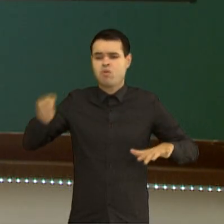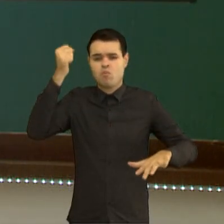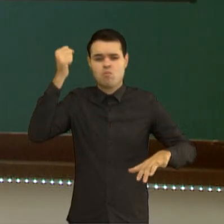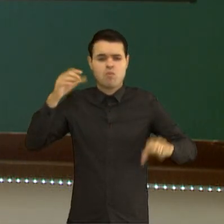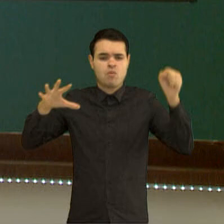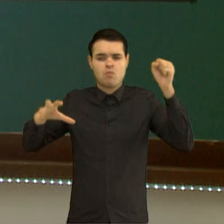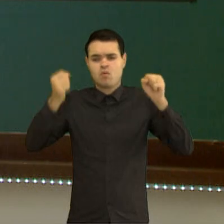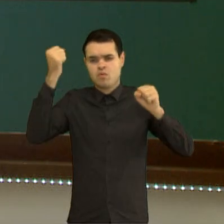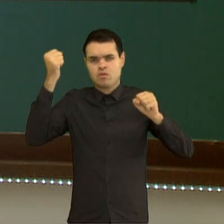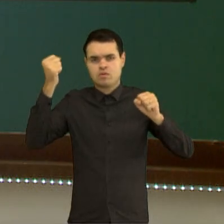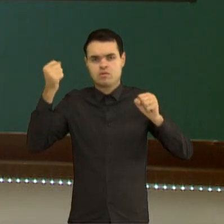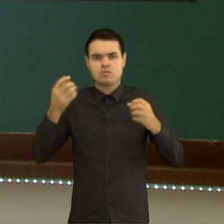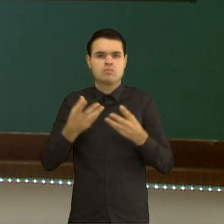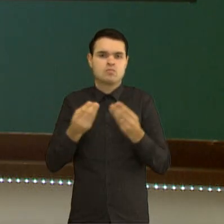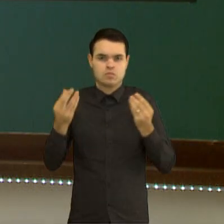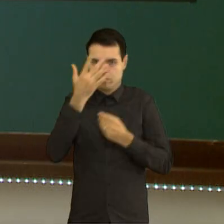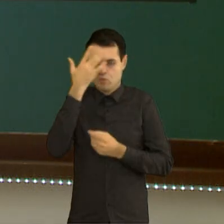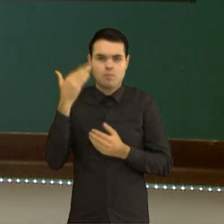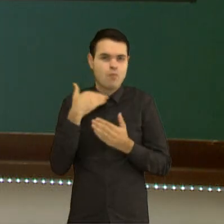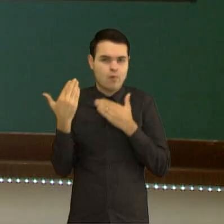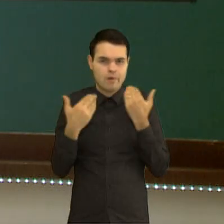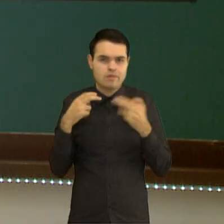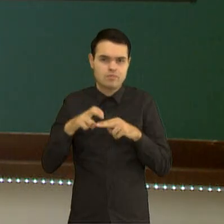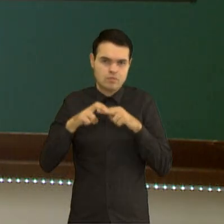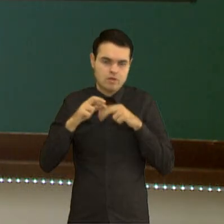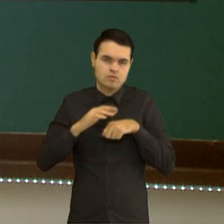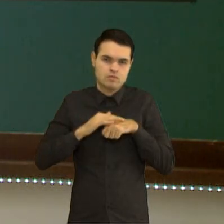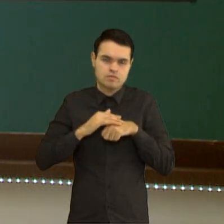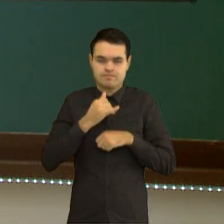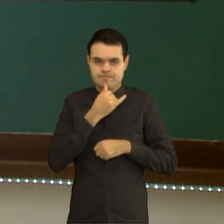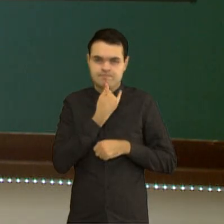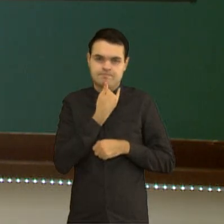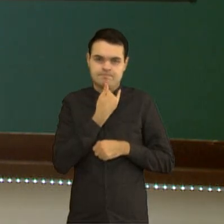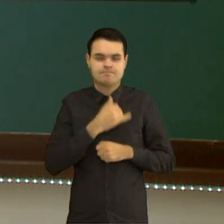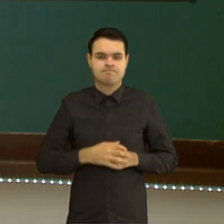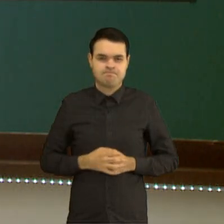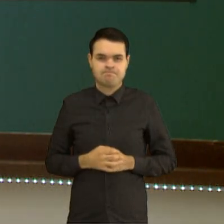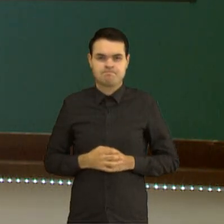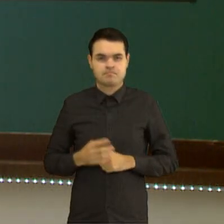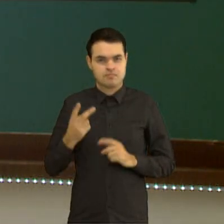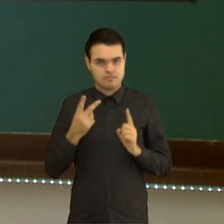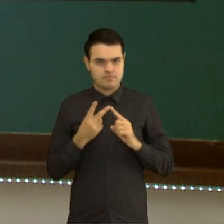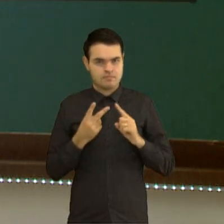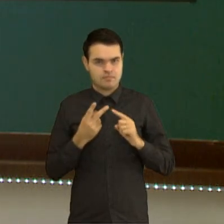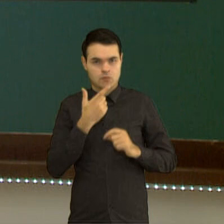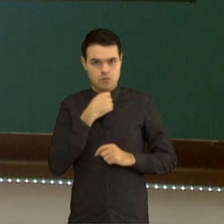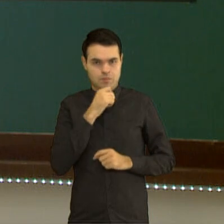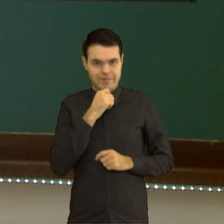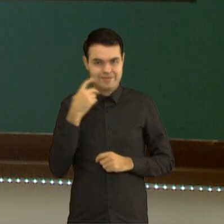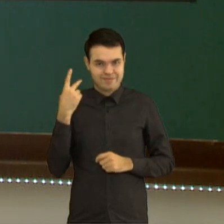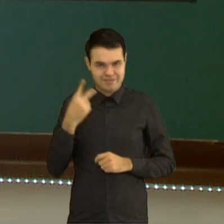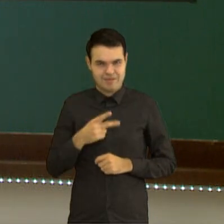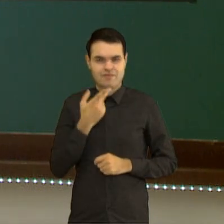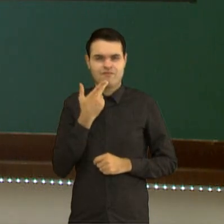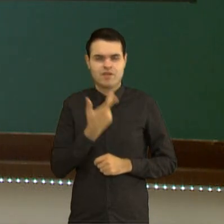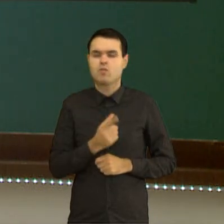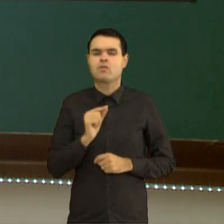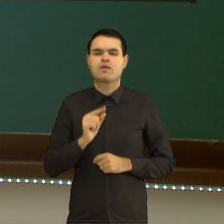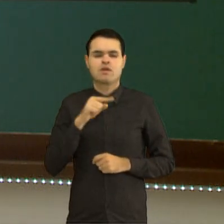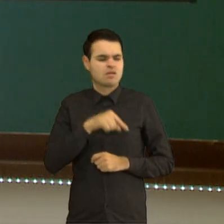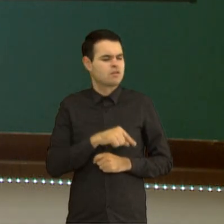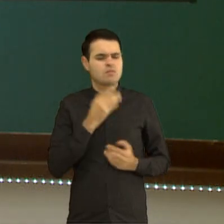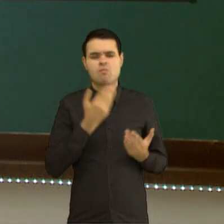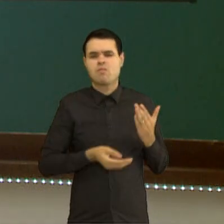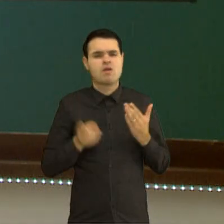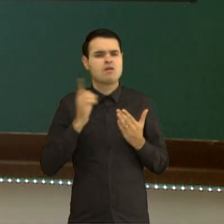pessoas estão morrendo devido à doença, infelizmente. A segunda questão, o pai de Armandinho falou que ele